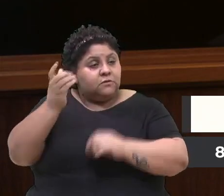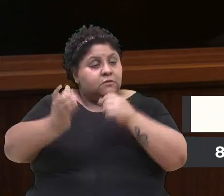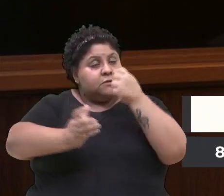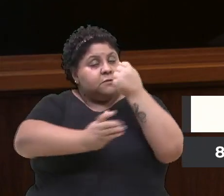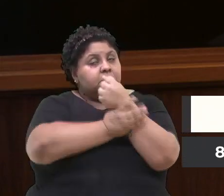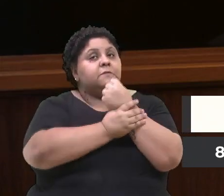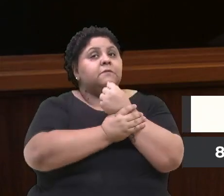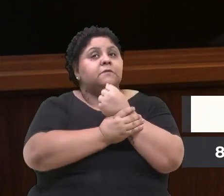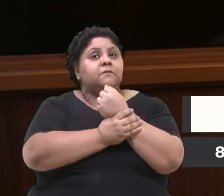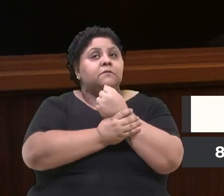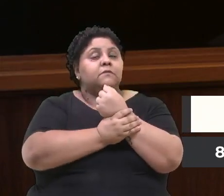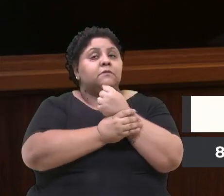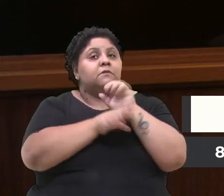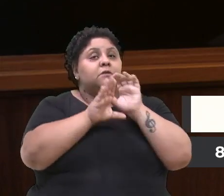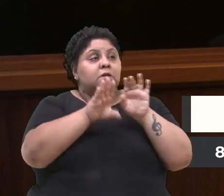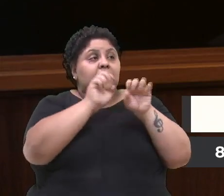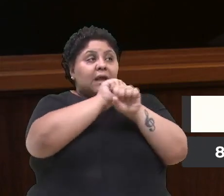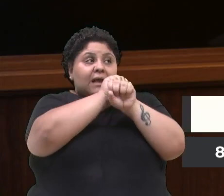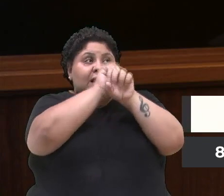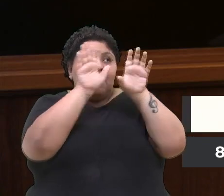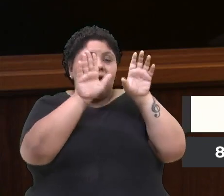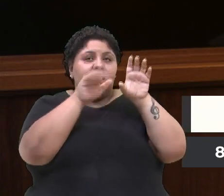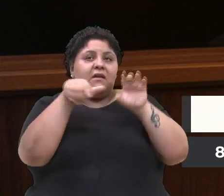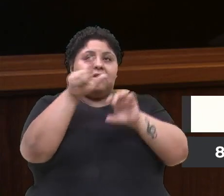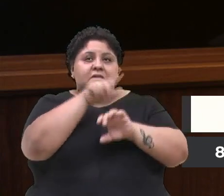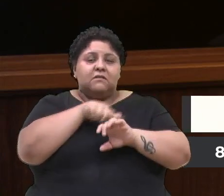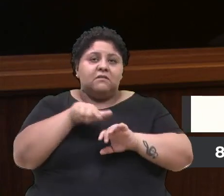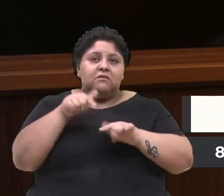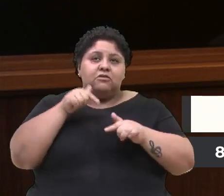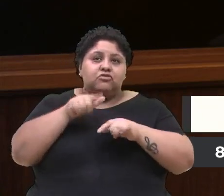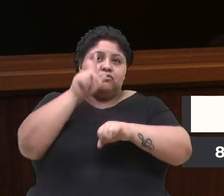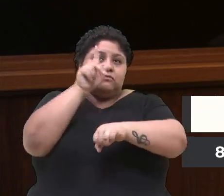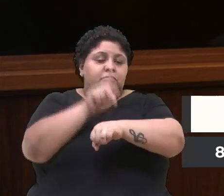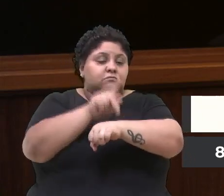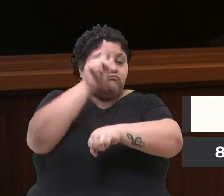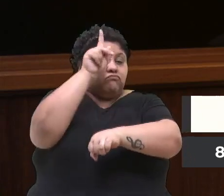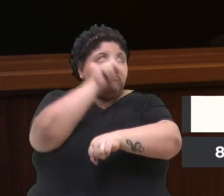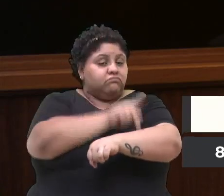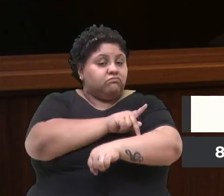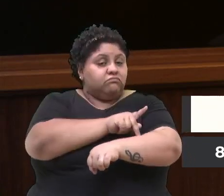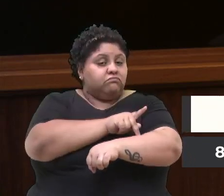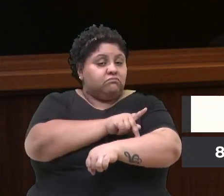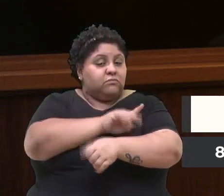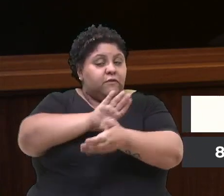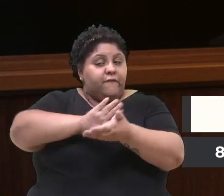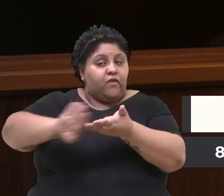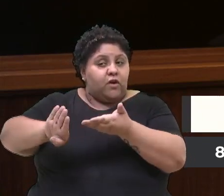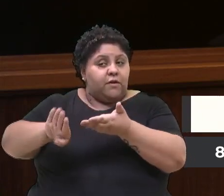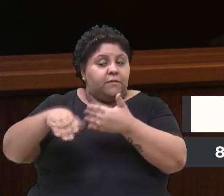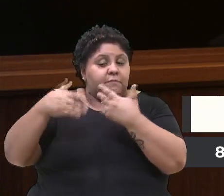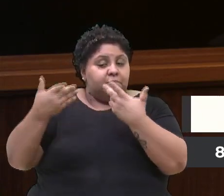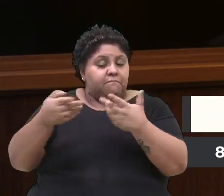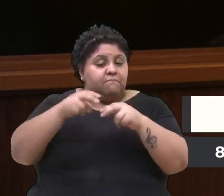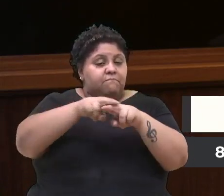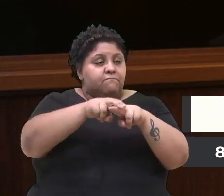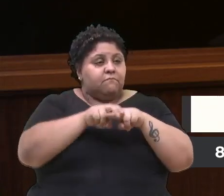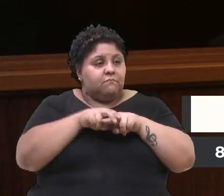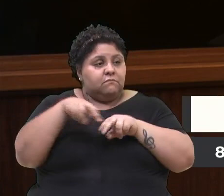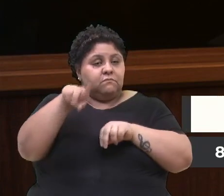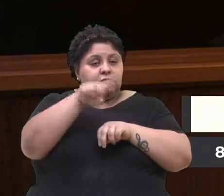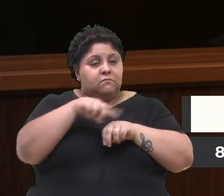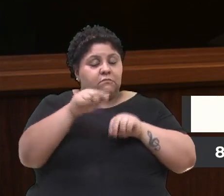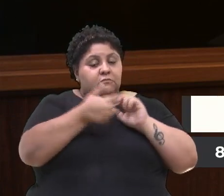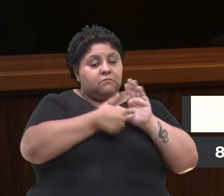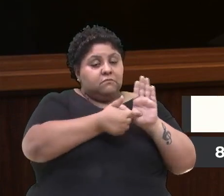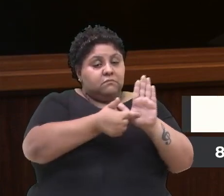fique claro que o serviço pedagógico ficará fora disso. Então, por isso, nós apresentamos essa